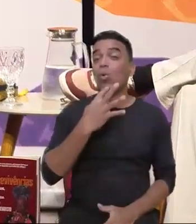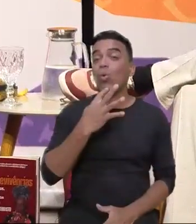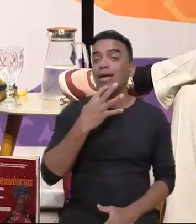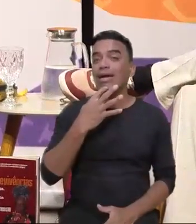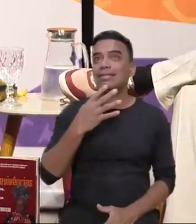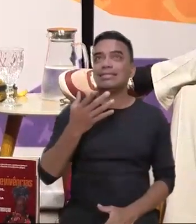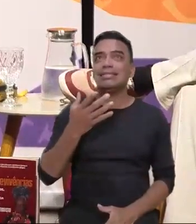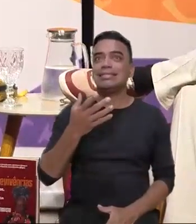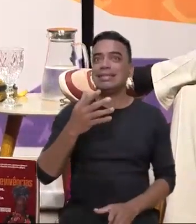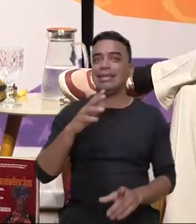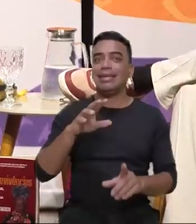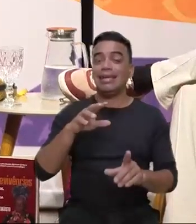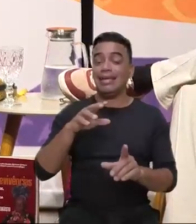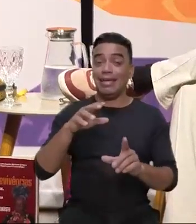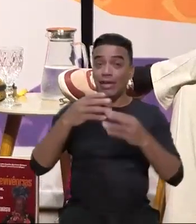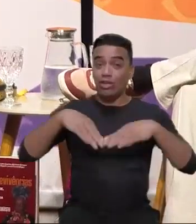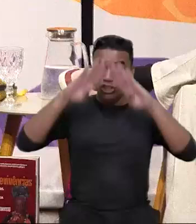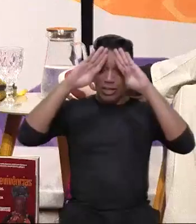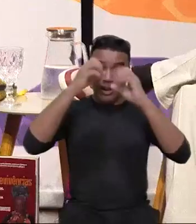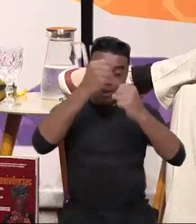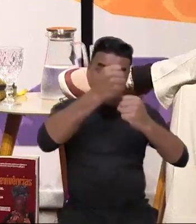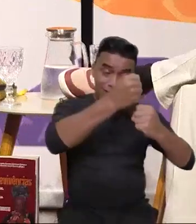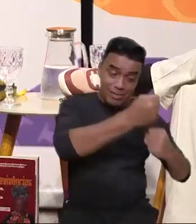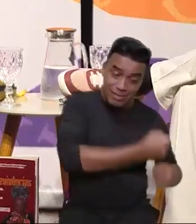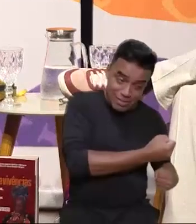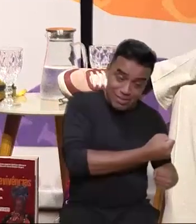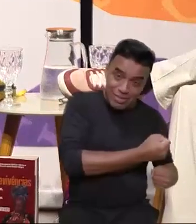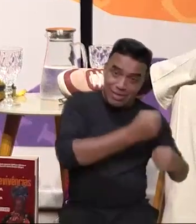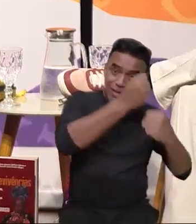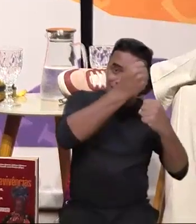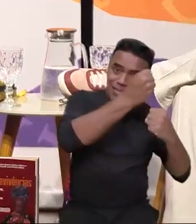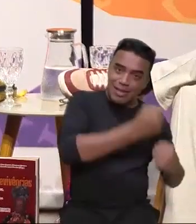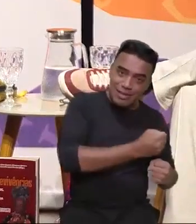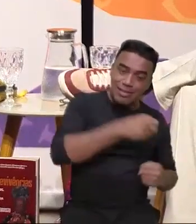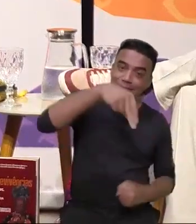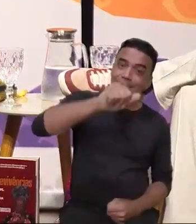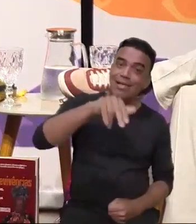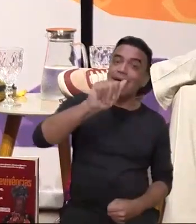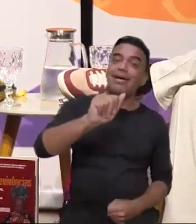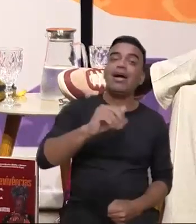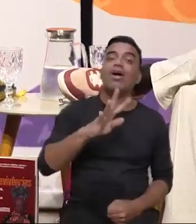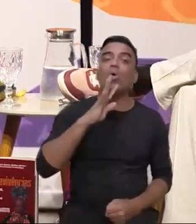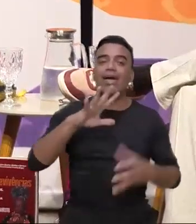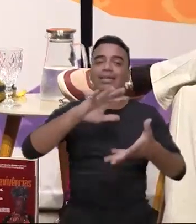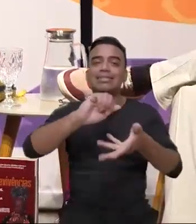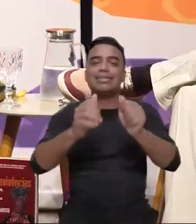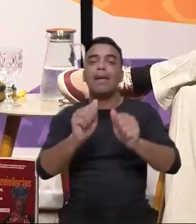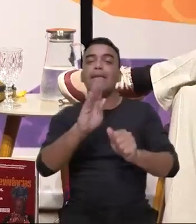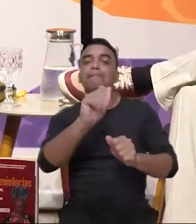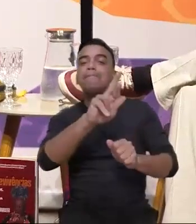a mitologia de Nanã reconhece ali o barro.